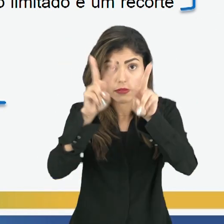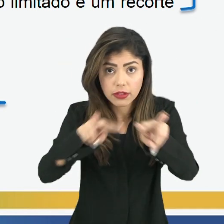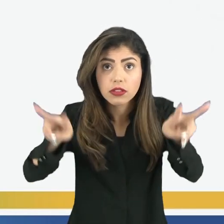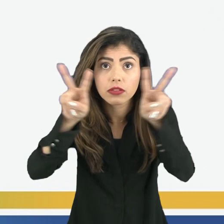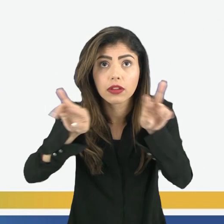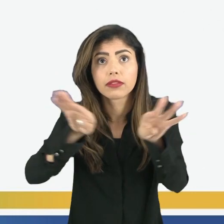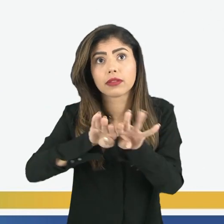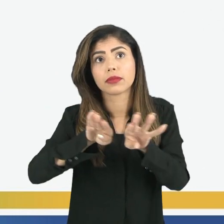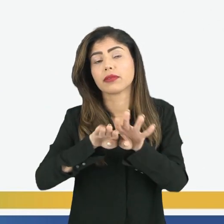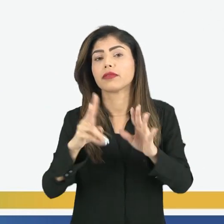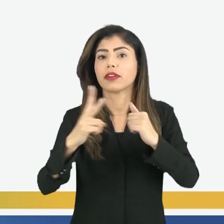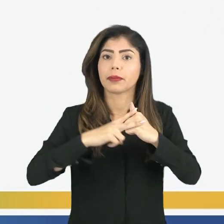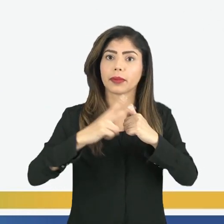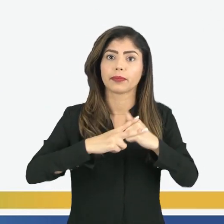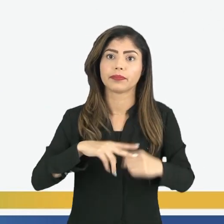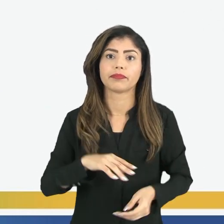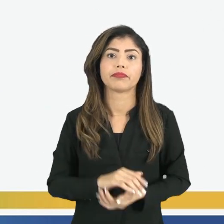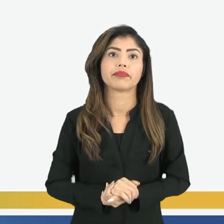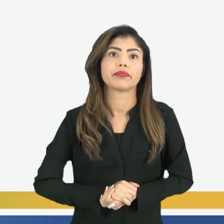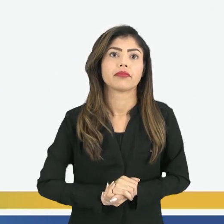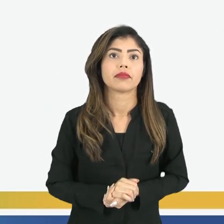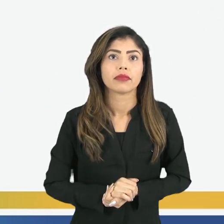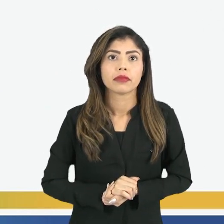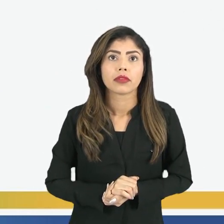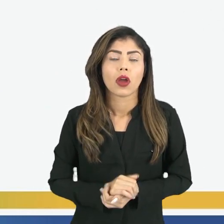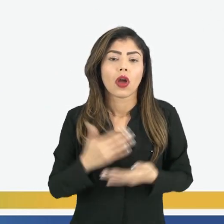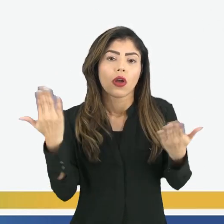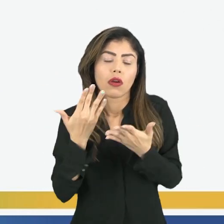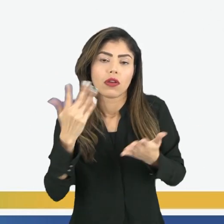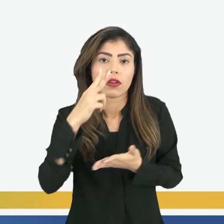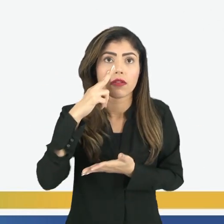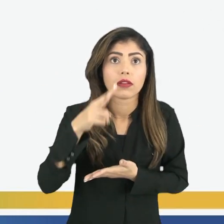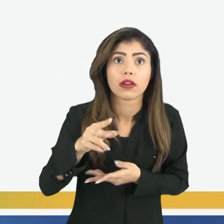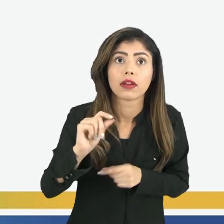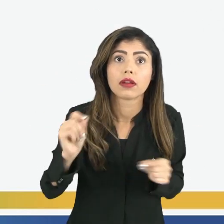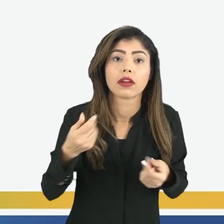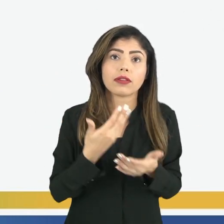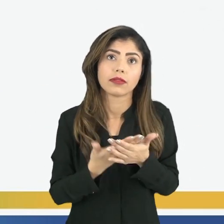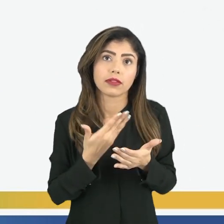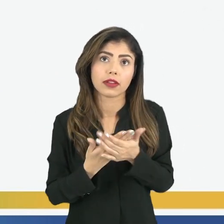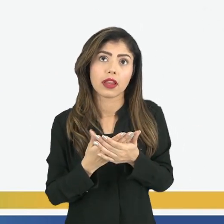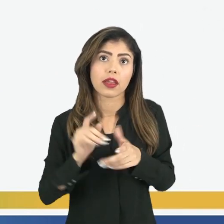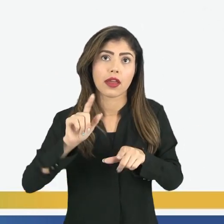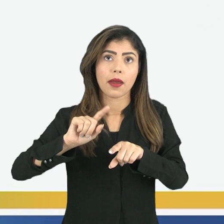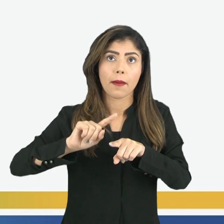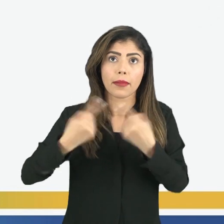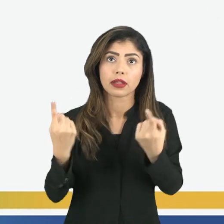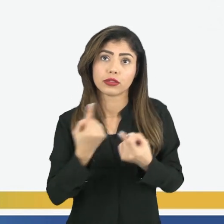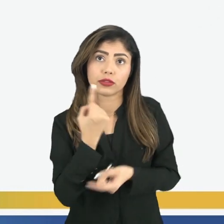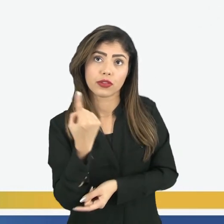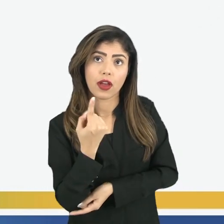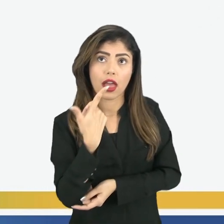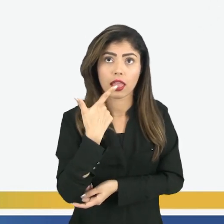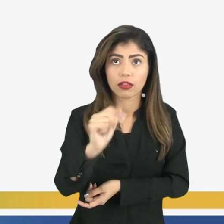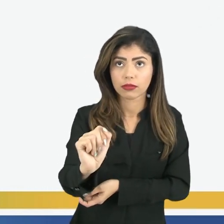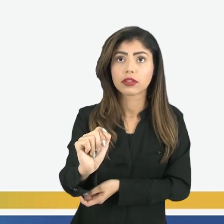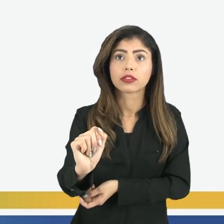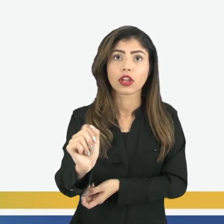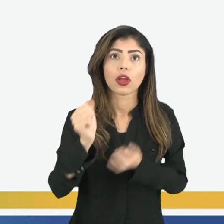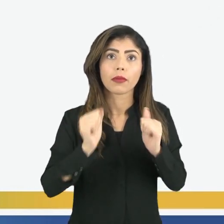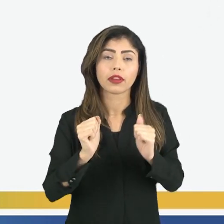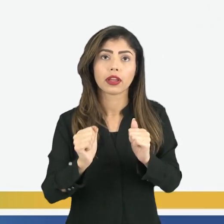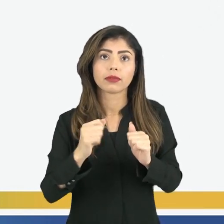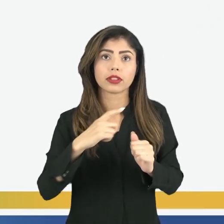visuais. E o que nós vamos ver hoje? Estudaremos mais o recurso presente na linguagem que